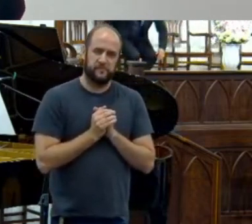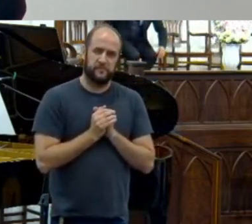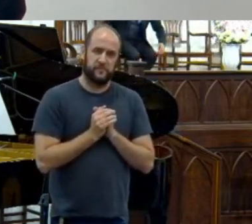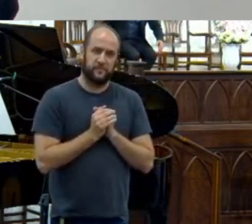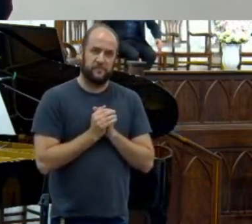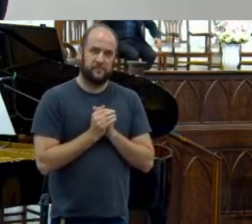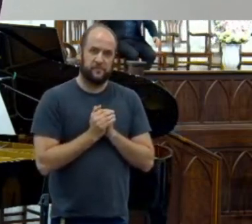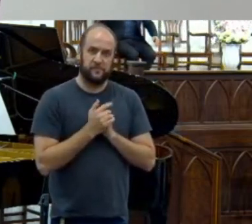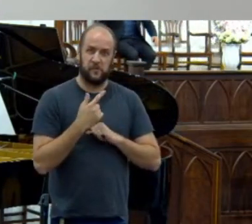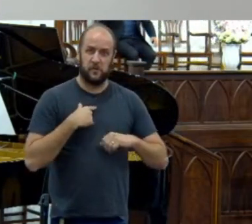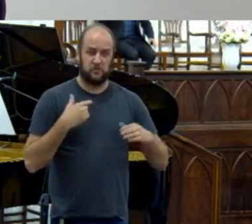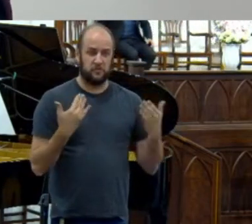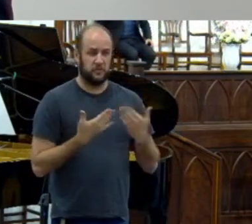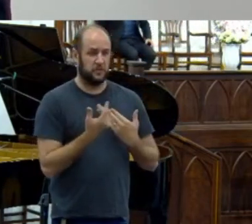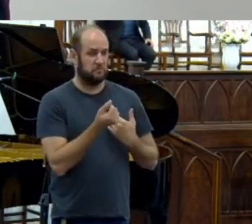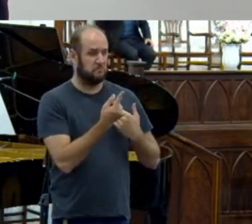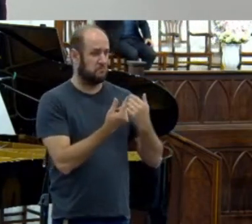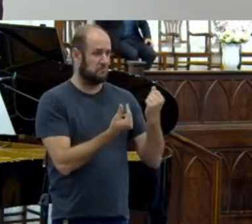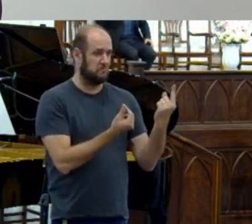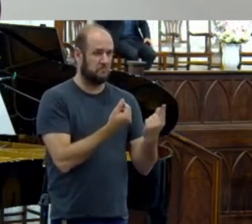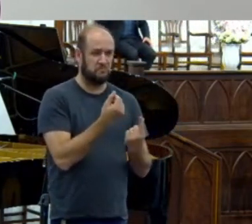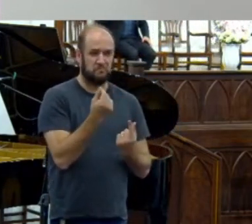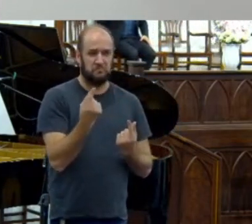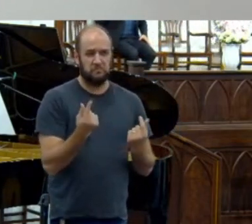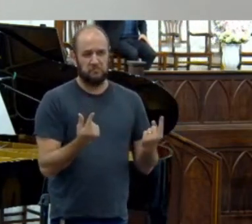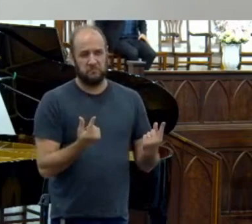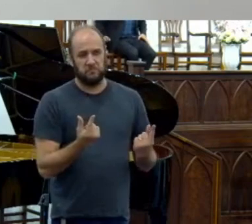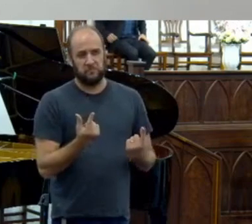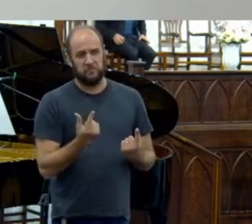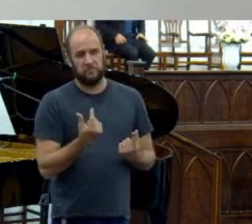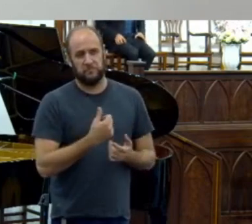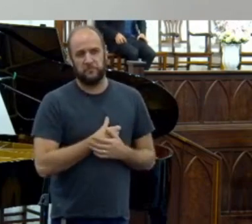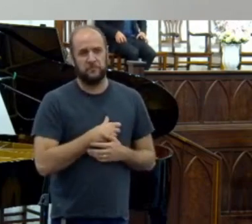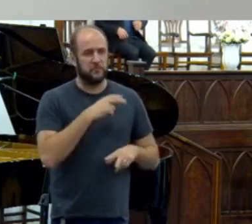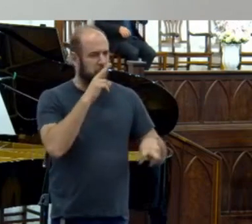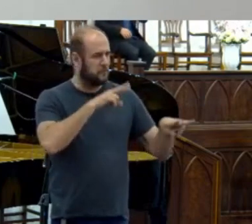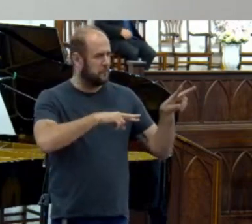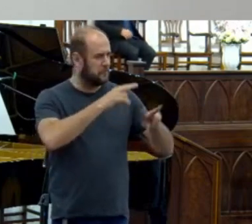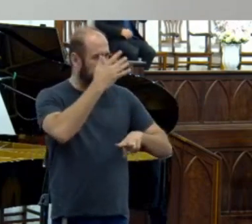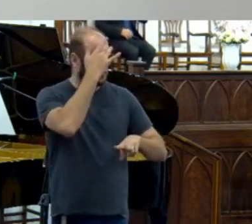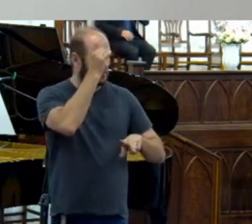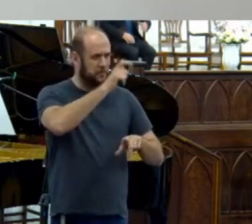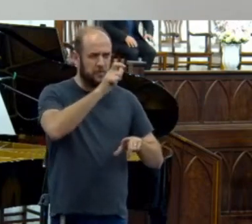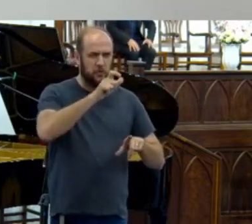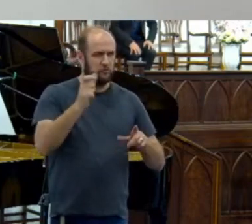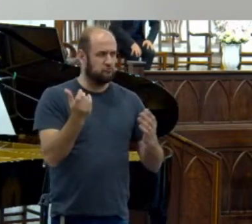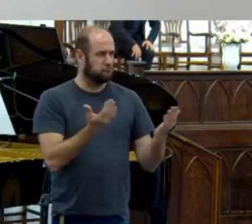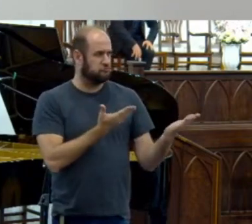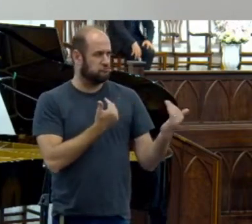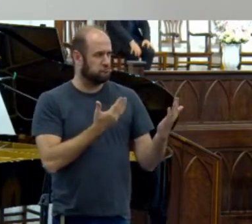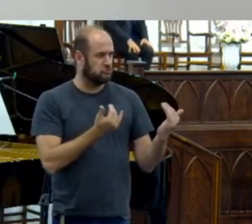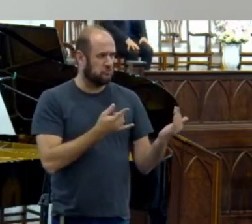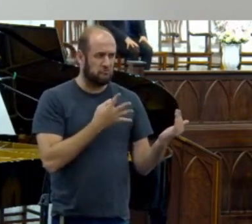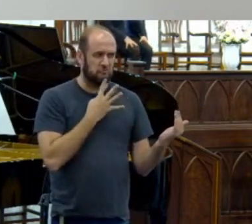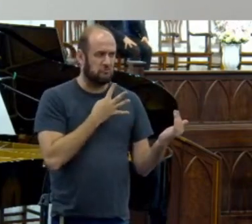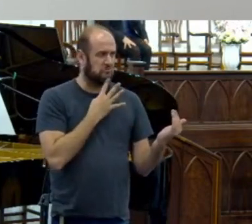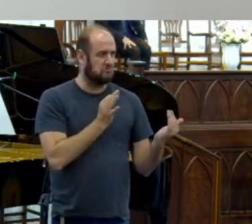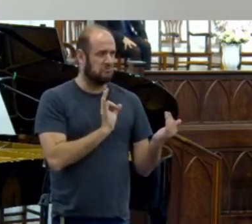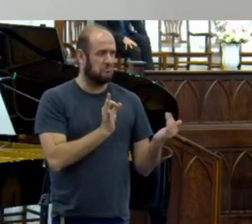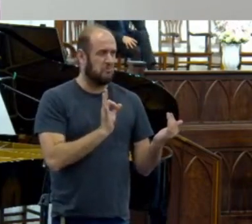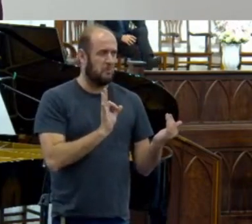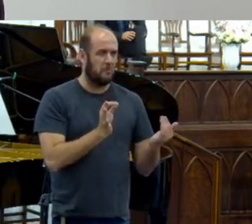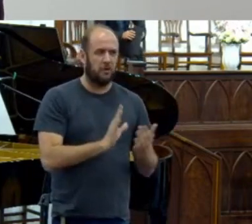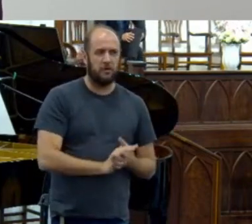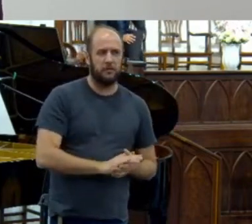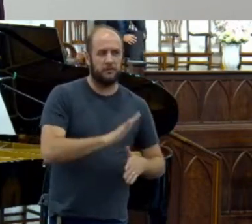Eu cheguei aqui, tinha bem pouca gente, vi alguns rostos bem jovens, e eu não conheço.